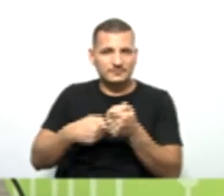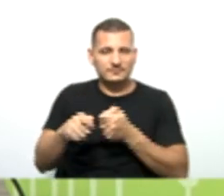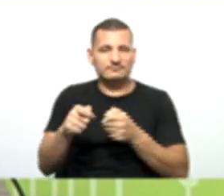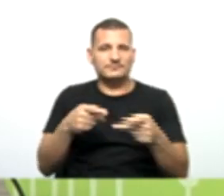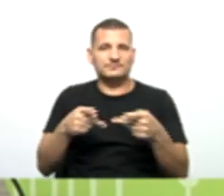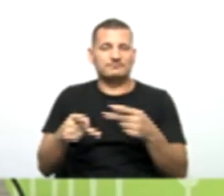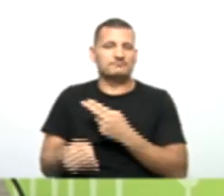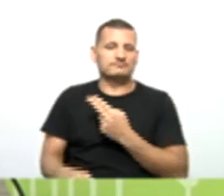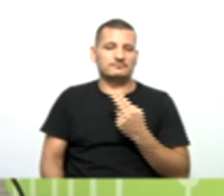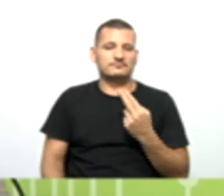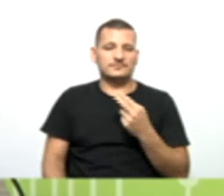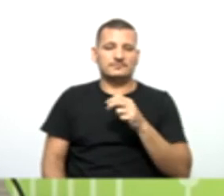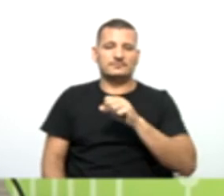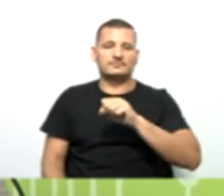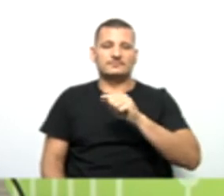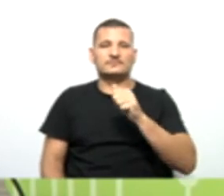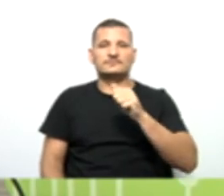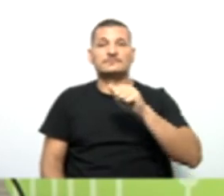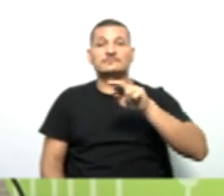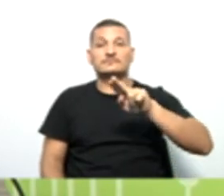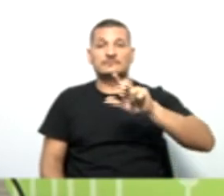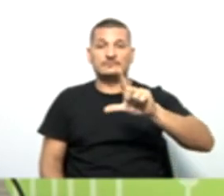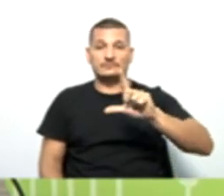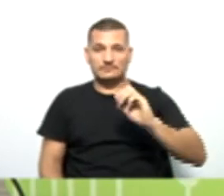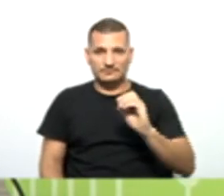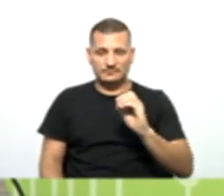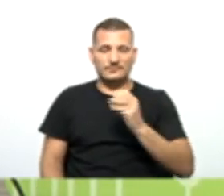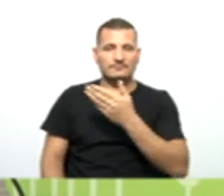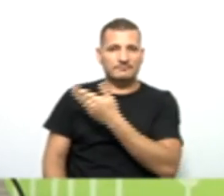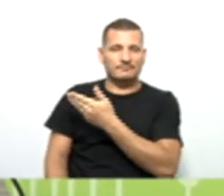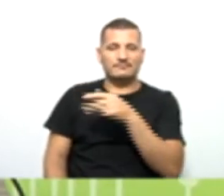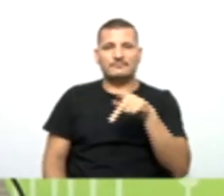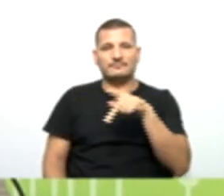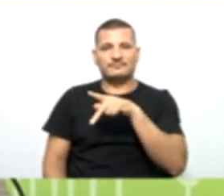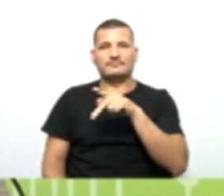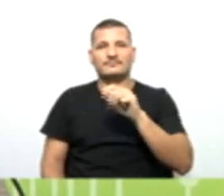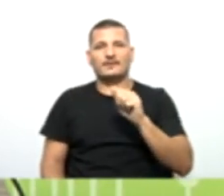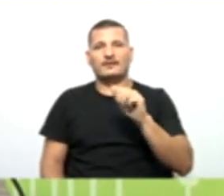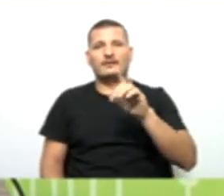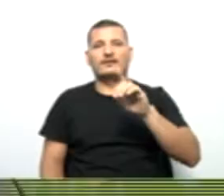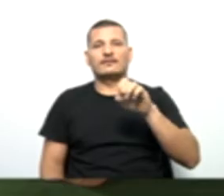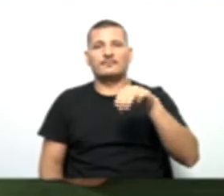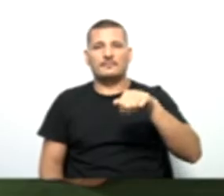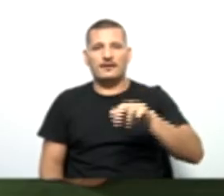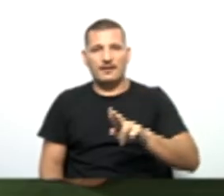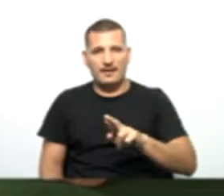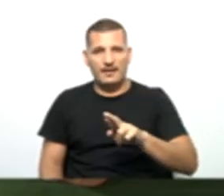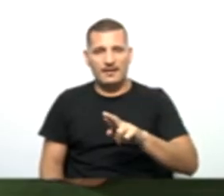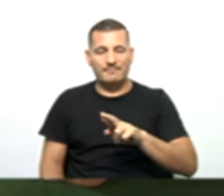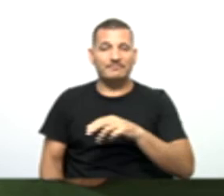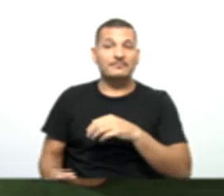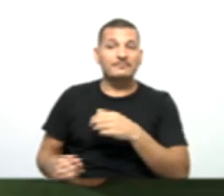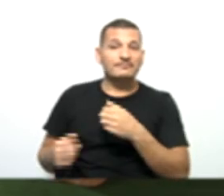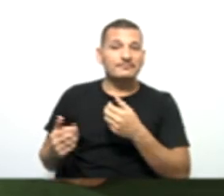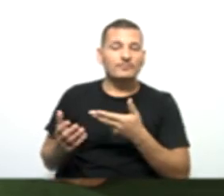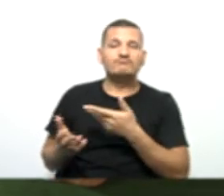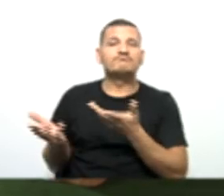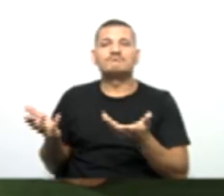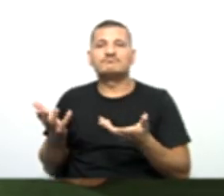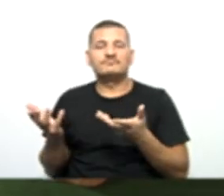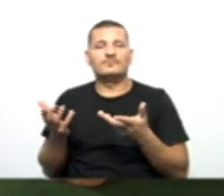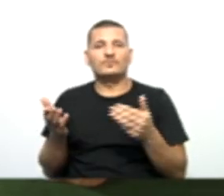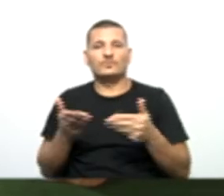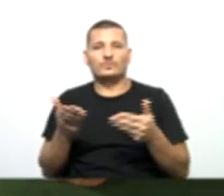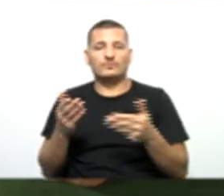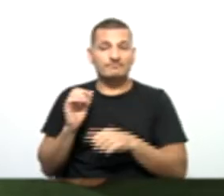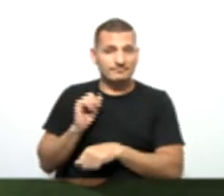professor Saulo, aqui ao meu lado está o professor Ademar, que está como professor assistente. E aí, Ademar, a gente vai esperar alguma contribuição